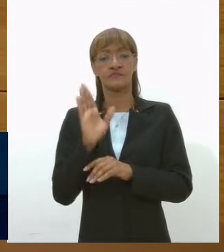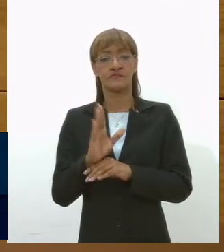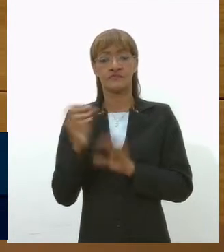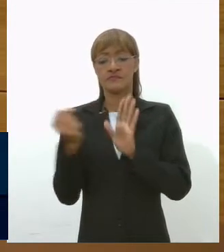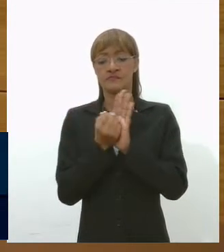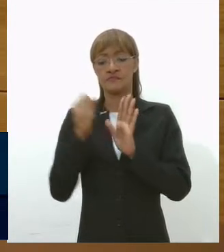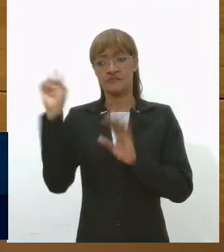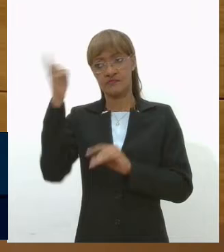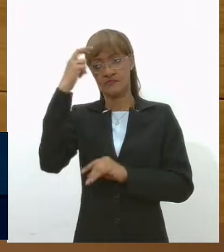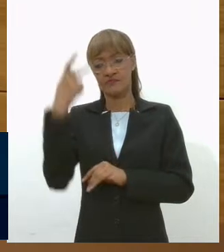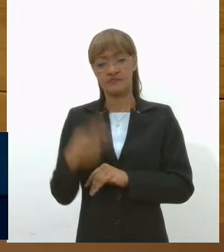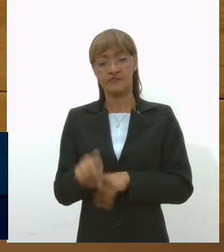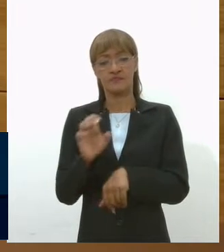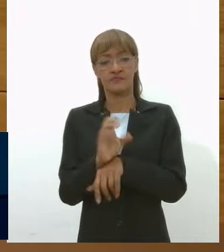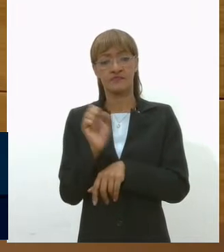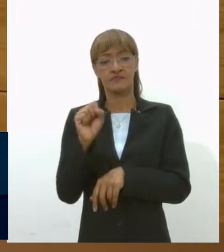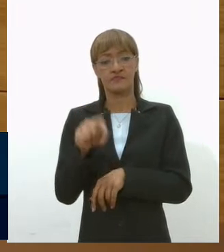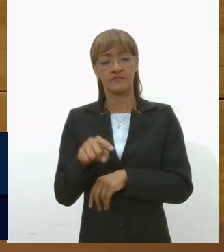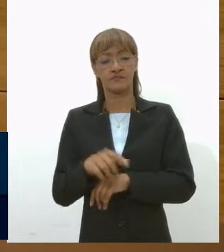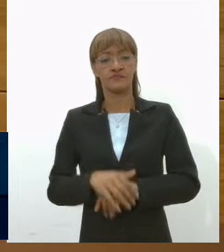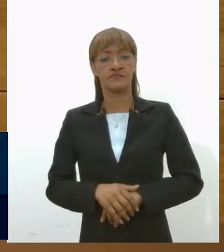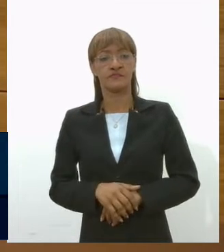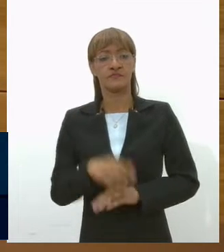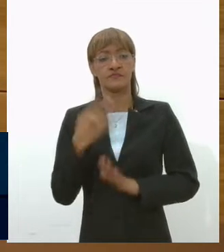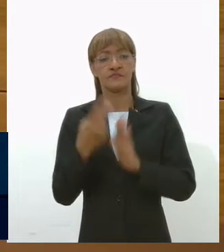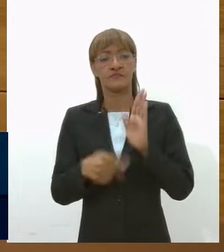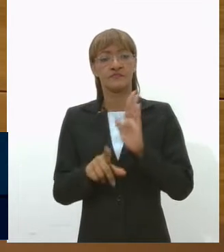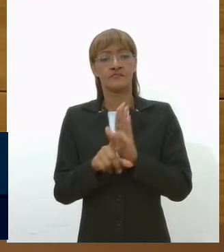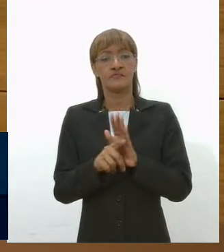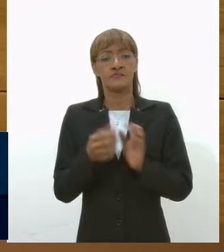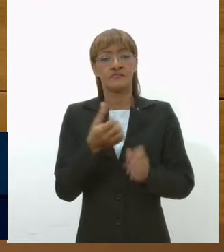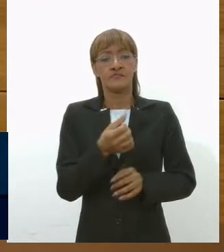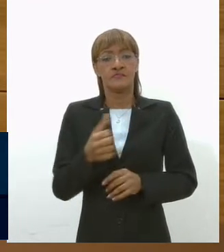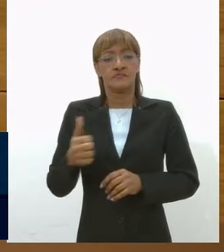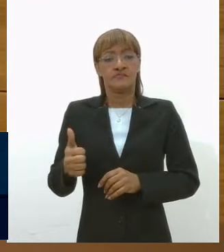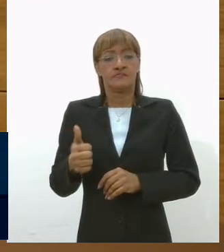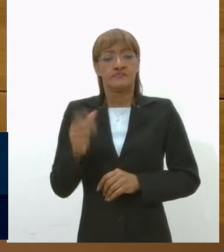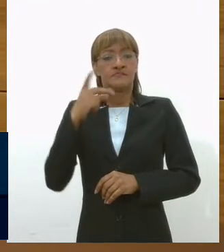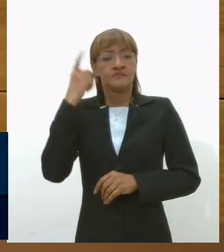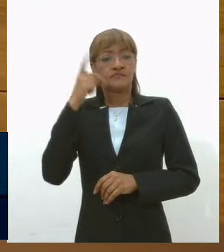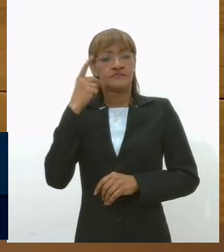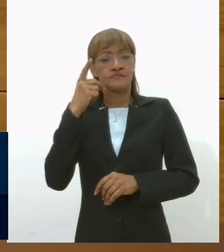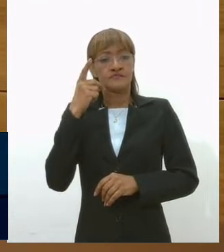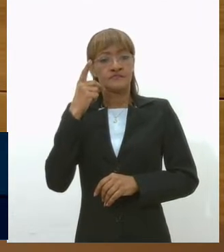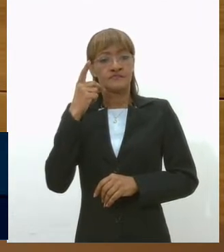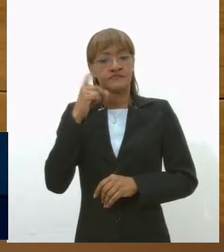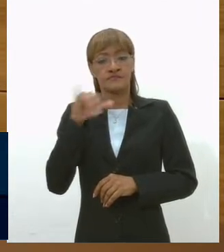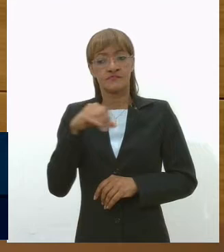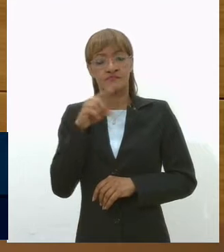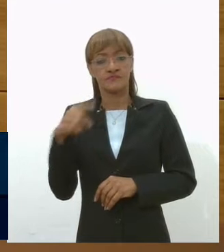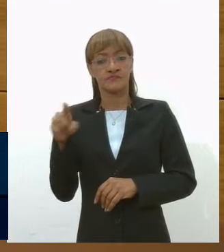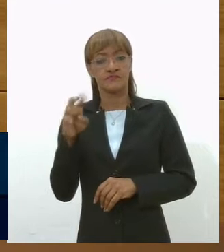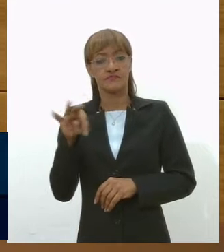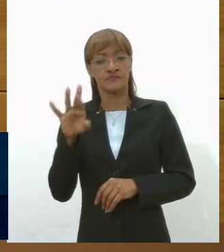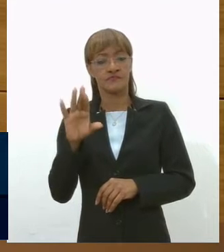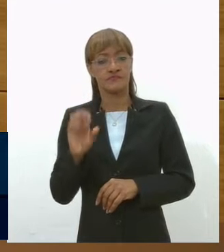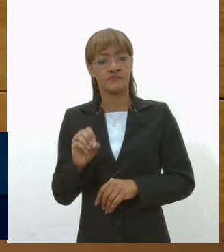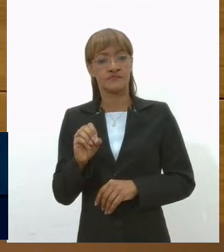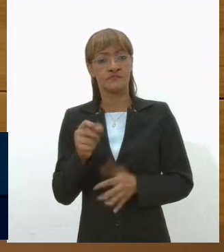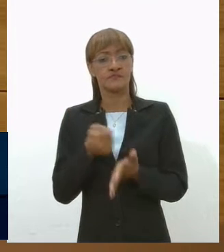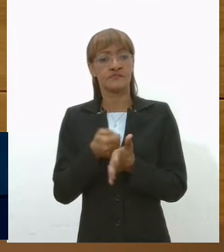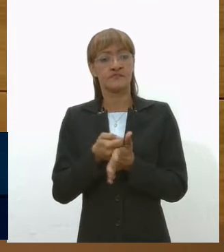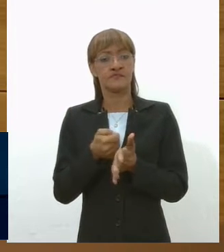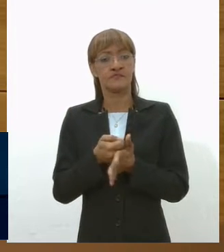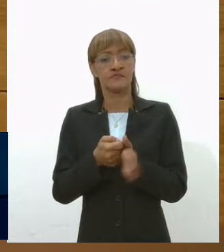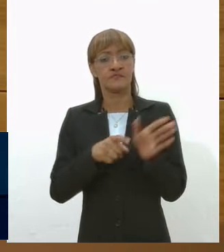Sergipe. Projeto de lei ordinária de número 61, do deputado João Marcelo, que torna obrigatória a realização de exames